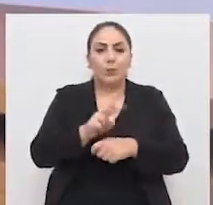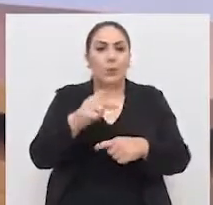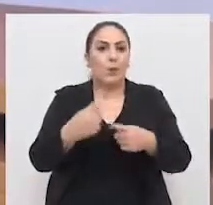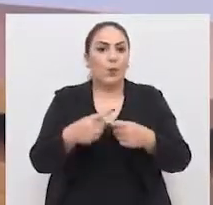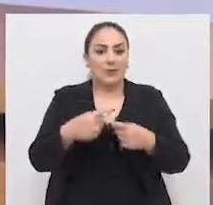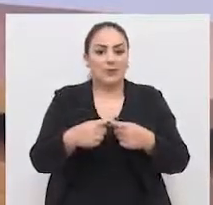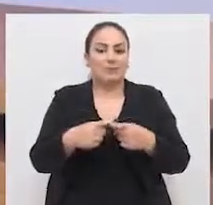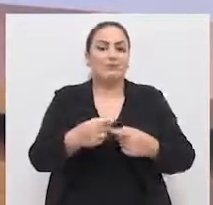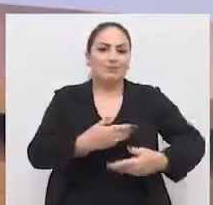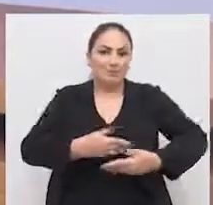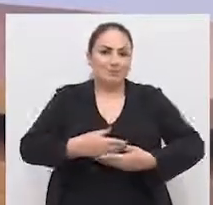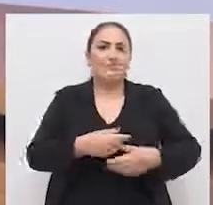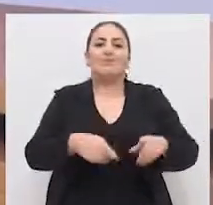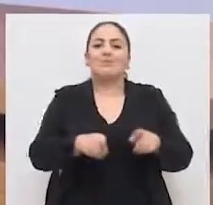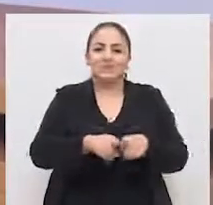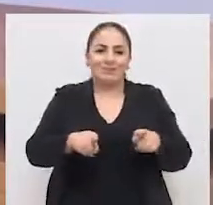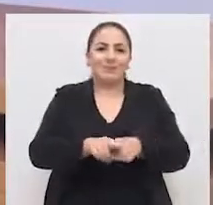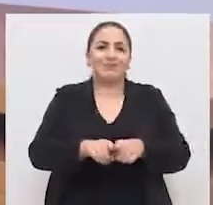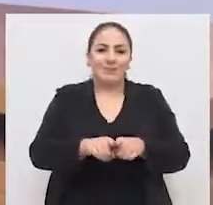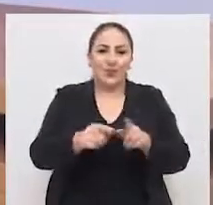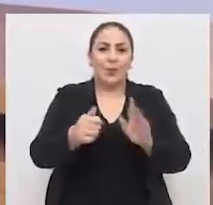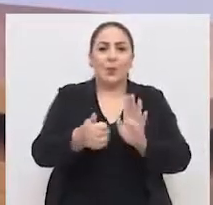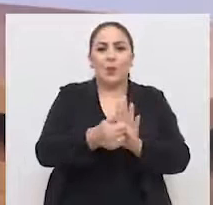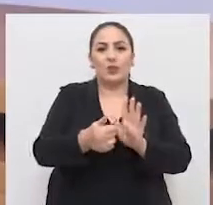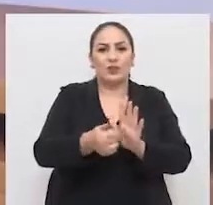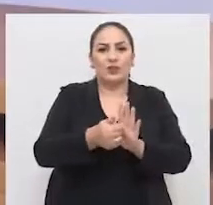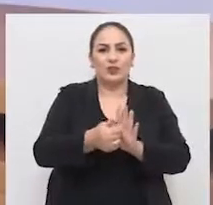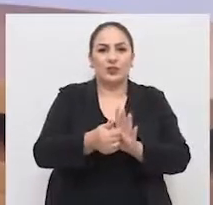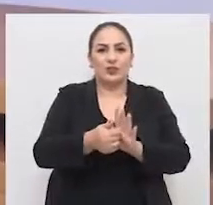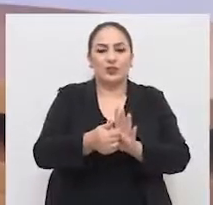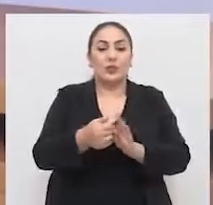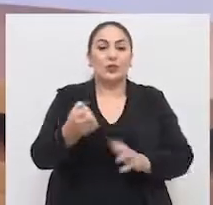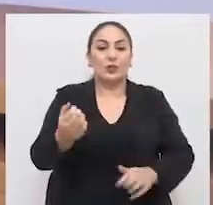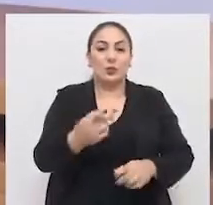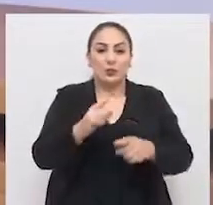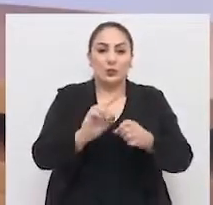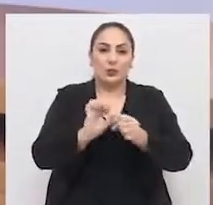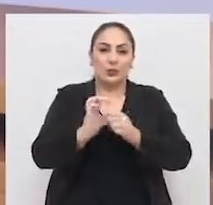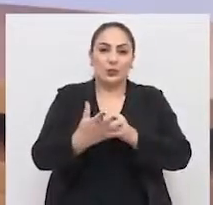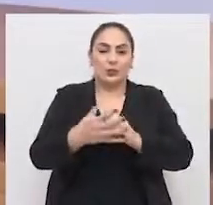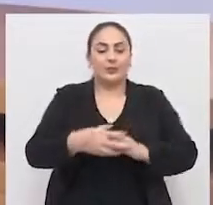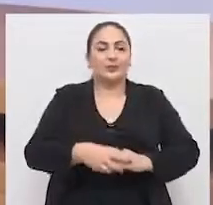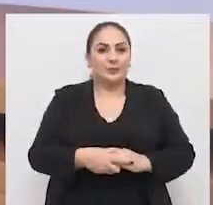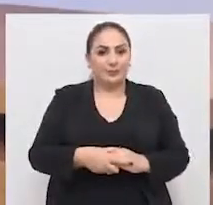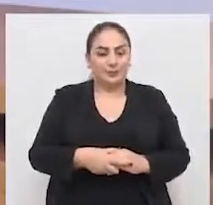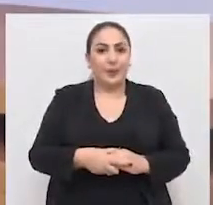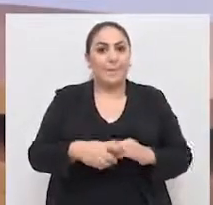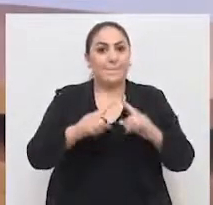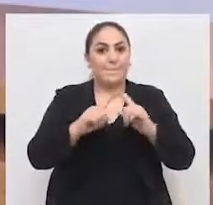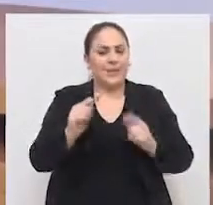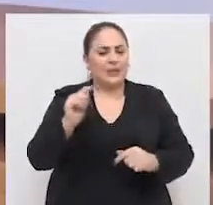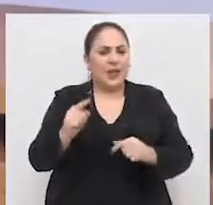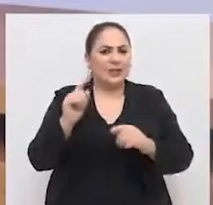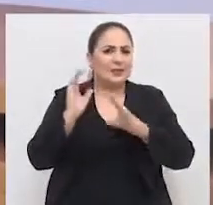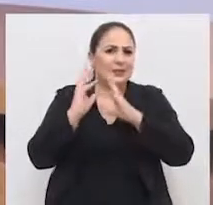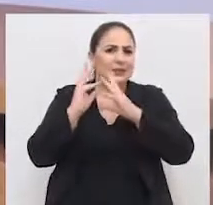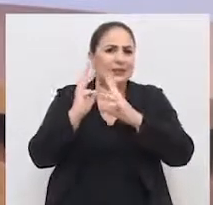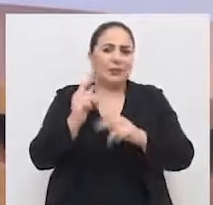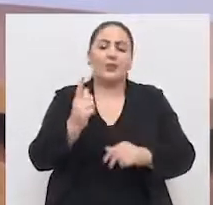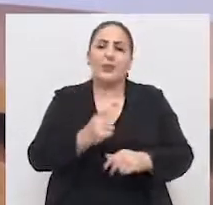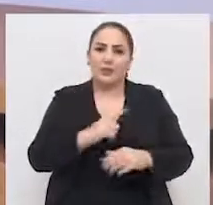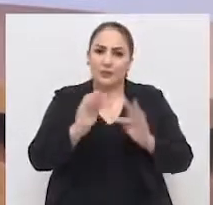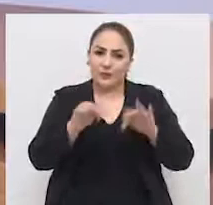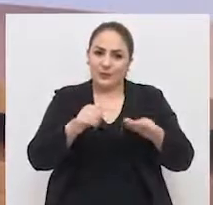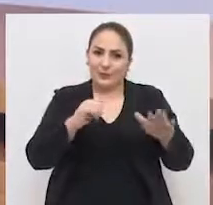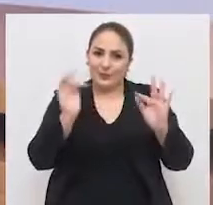redobrados, já que o pequeno também havia testado positivo para o novo coronavírus. Mas esta história